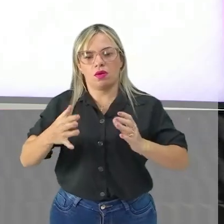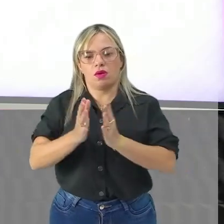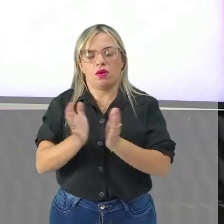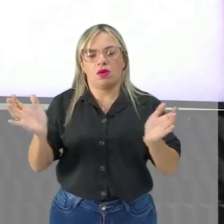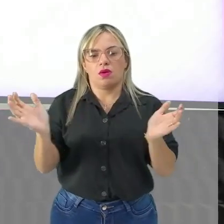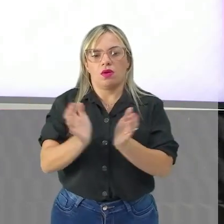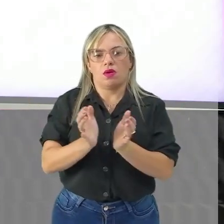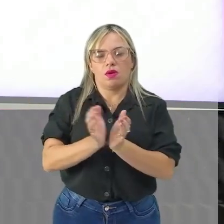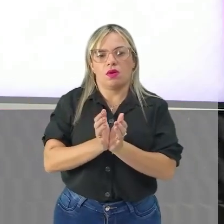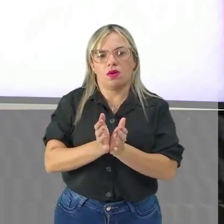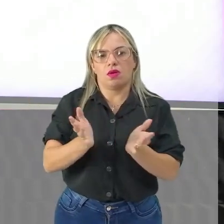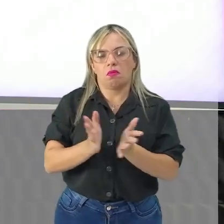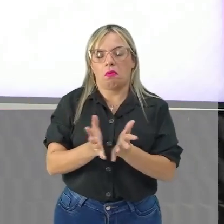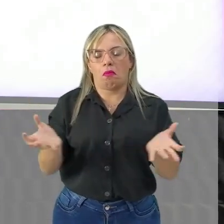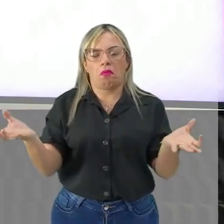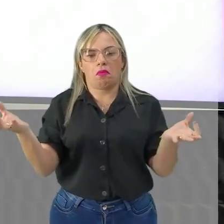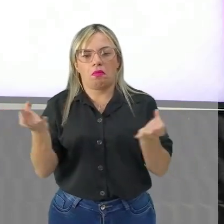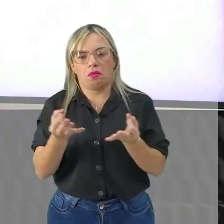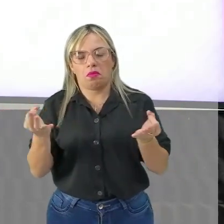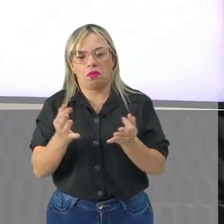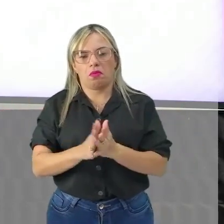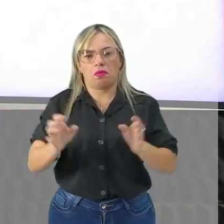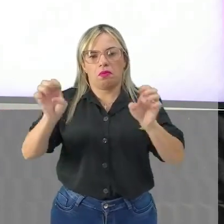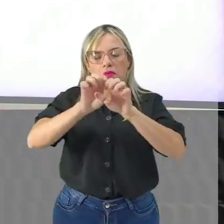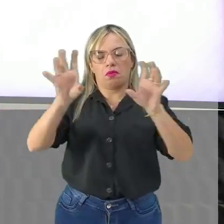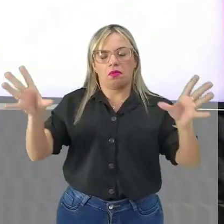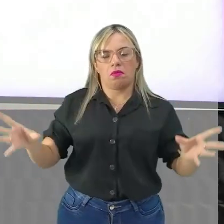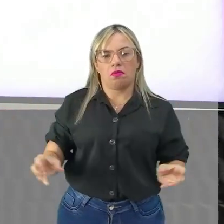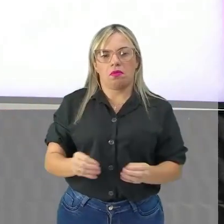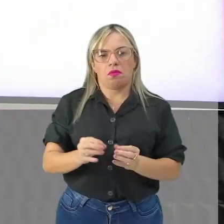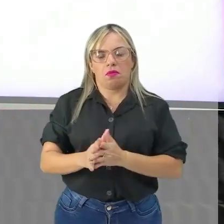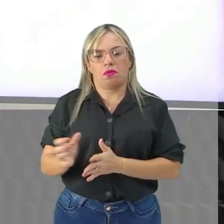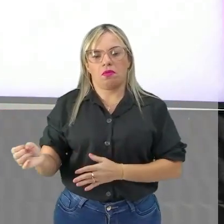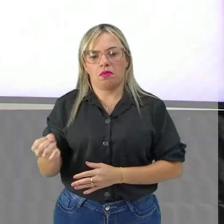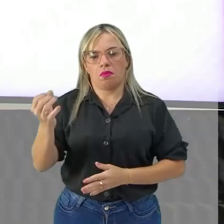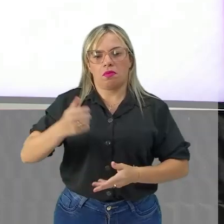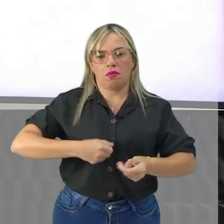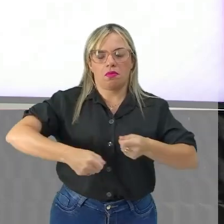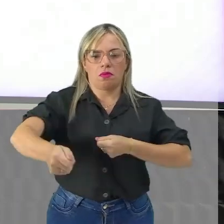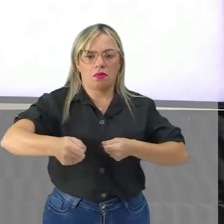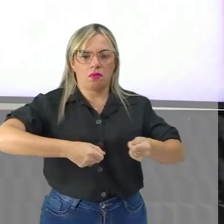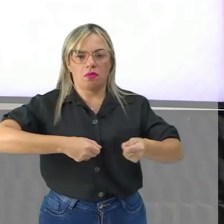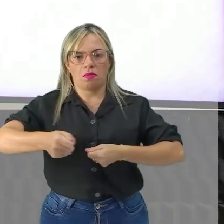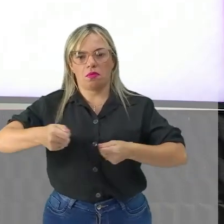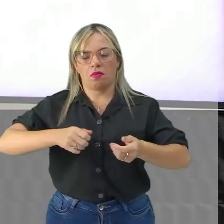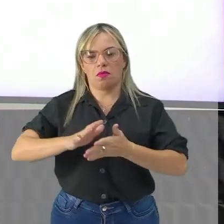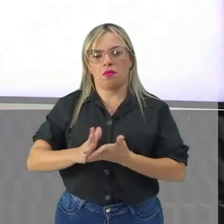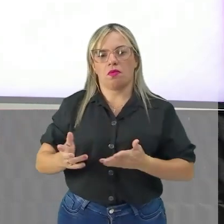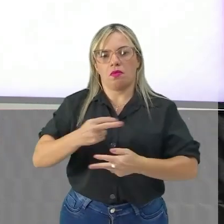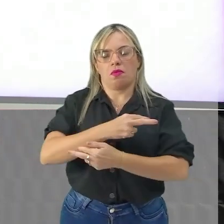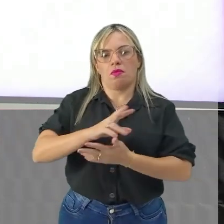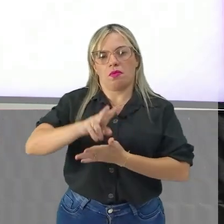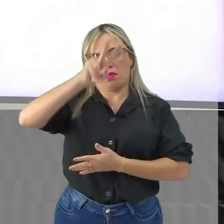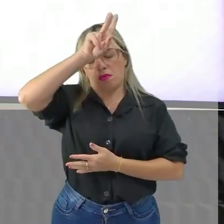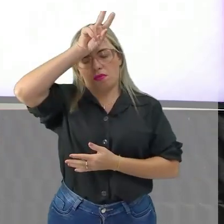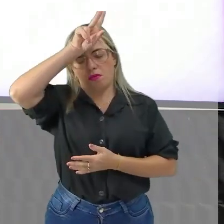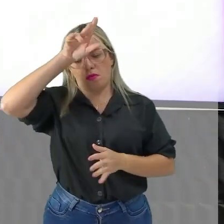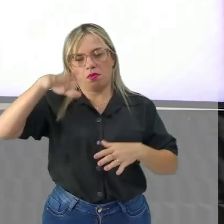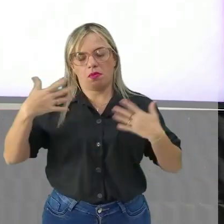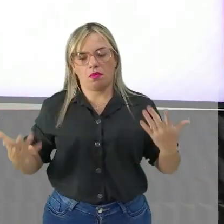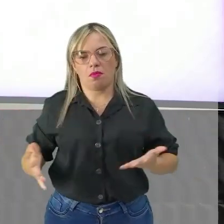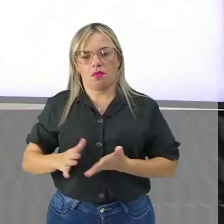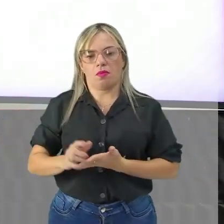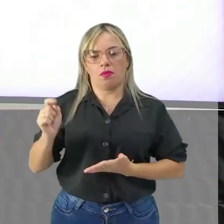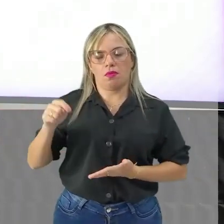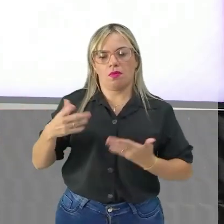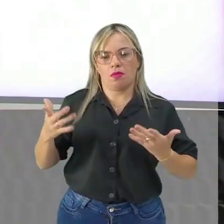né, esse grupo fantástico, esse grupo ecologicamente importante, que controla os insetos para a gente, né, e muitas das vezes a